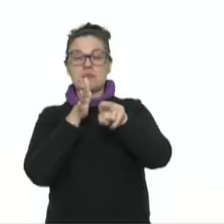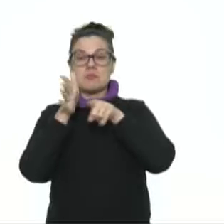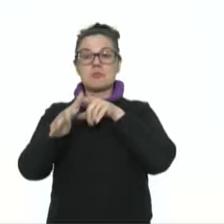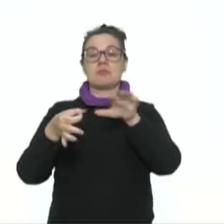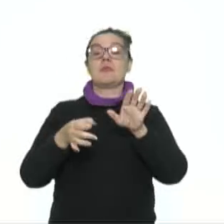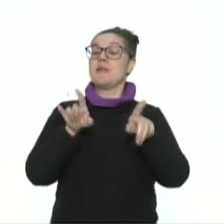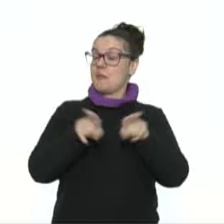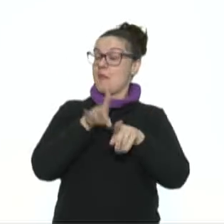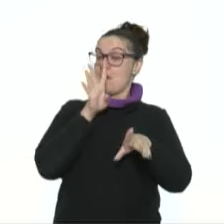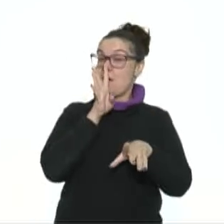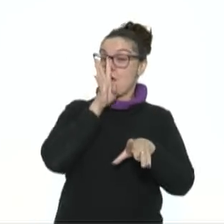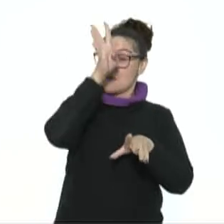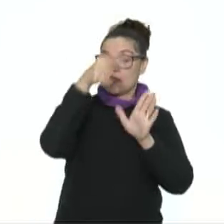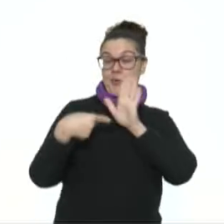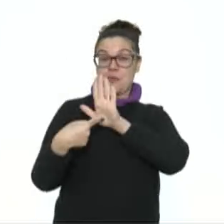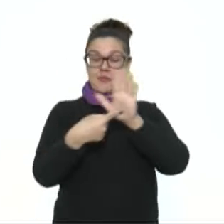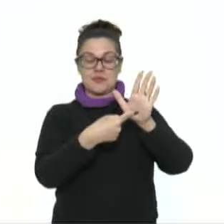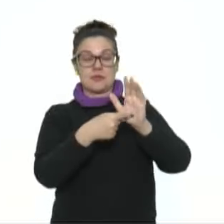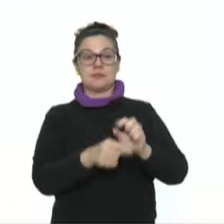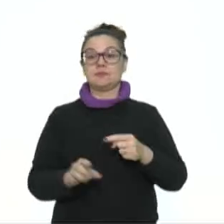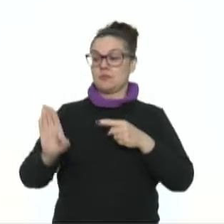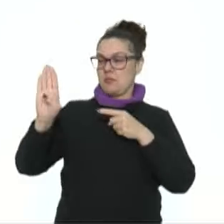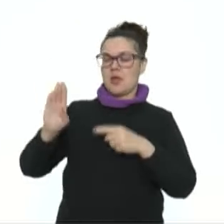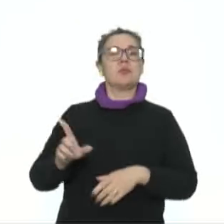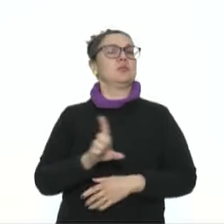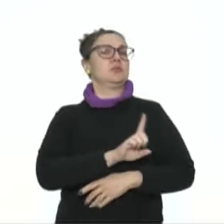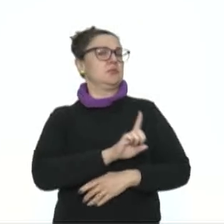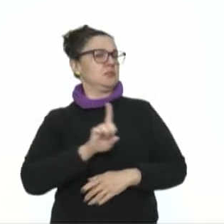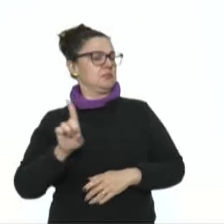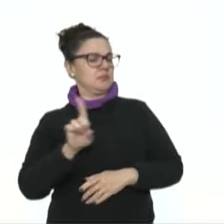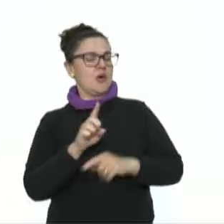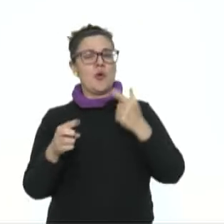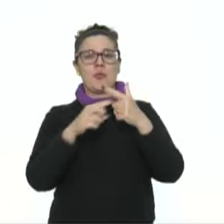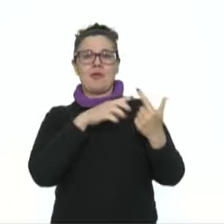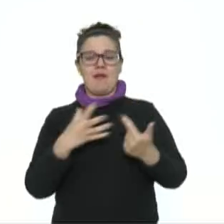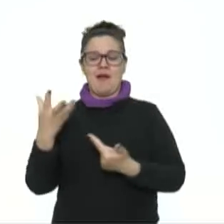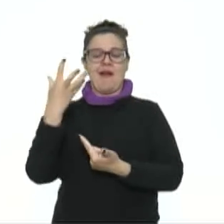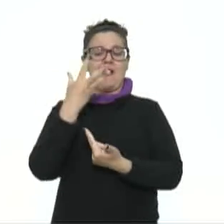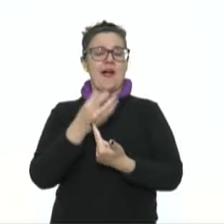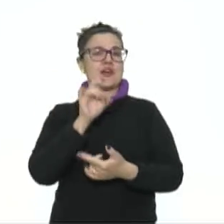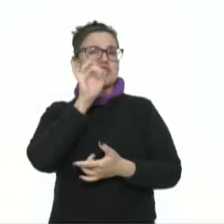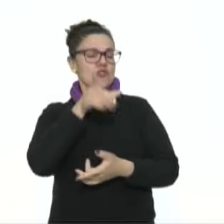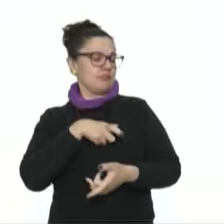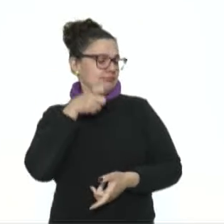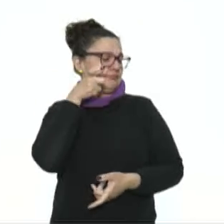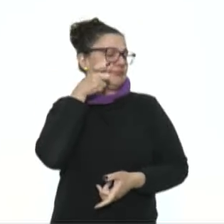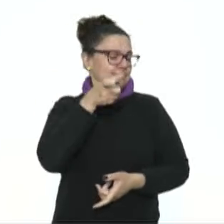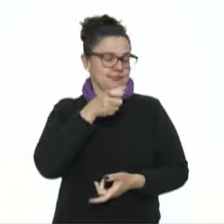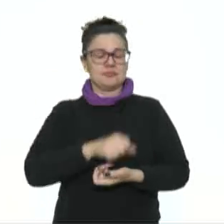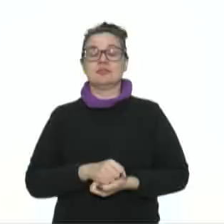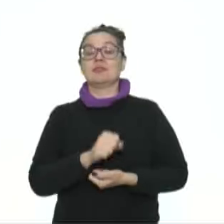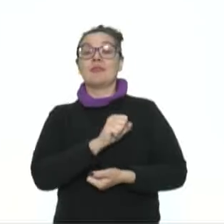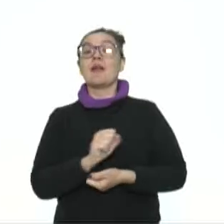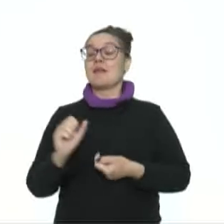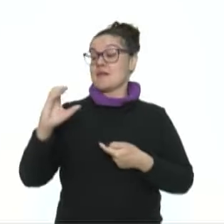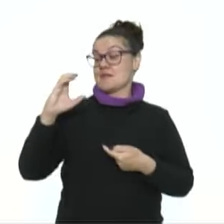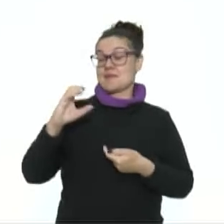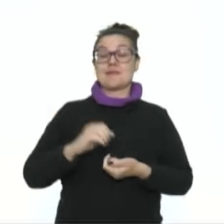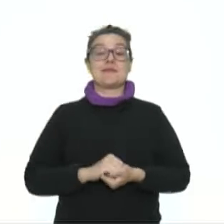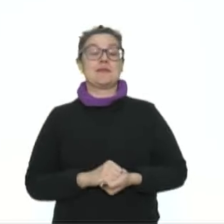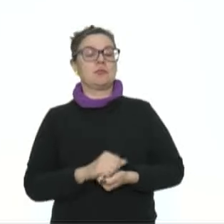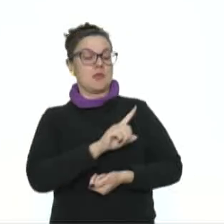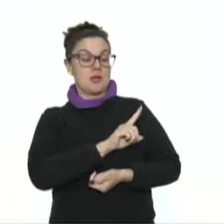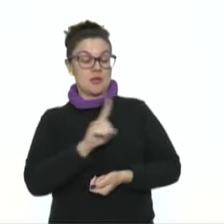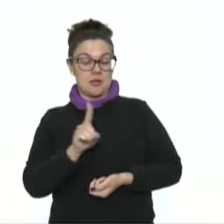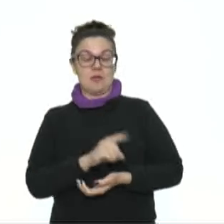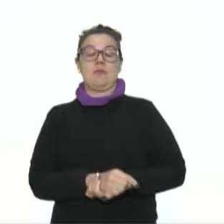e denunciar. Letra B, não, pois a arte é criada apenas para ser apreciada. Letra C,